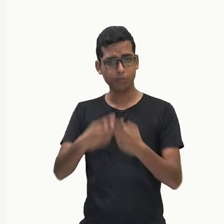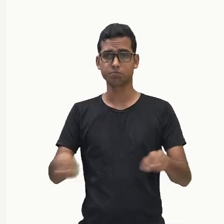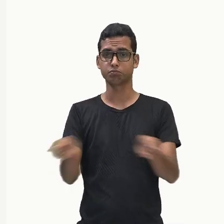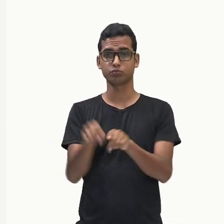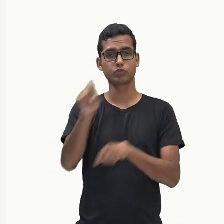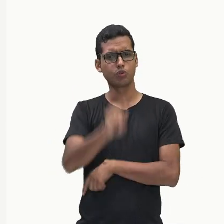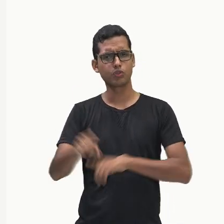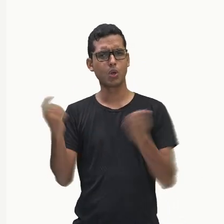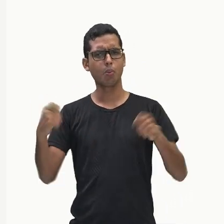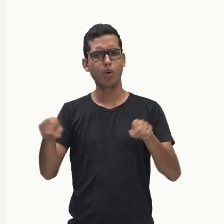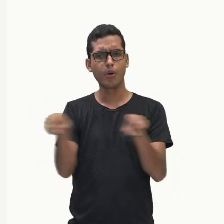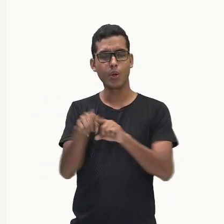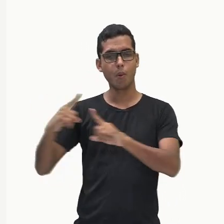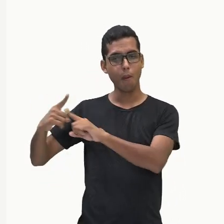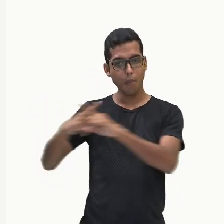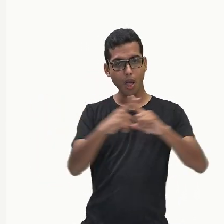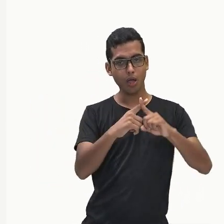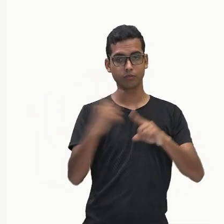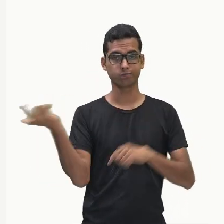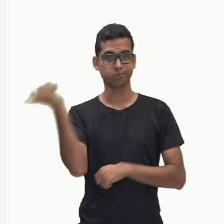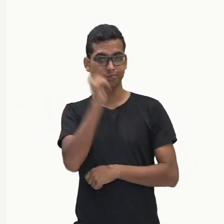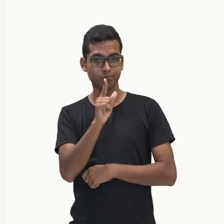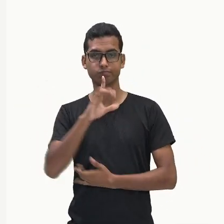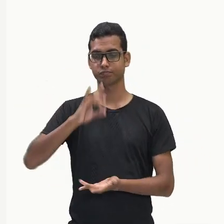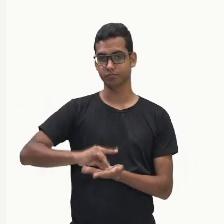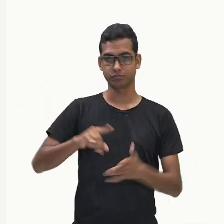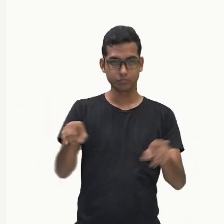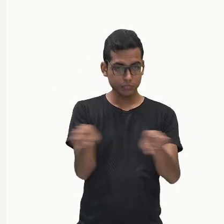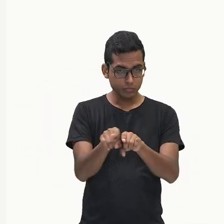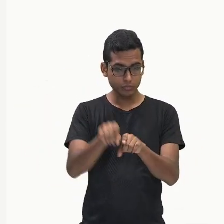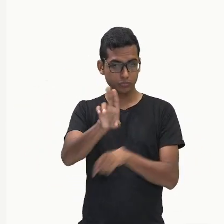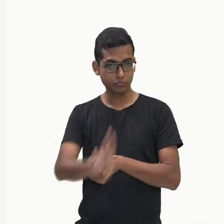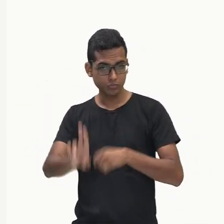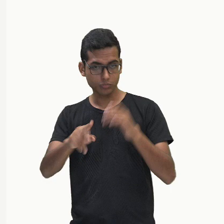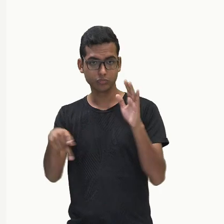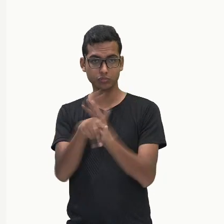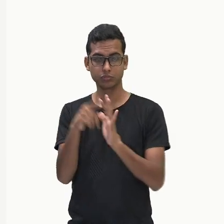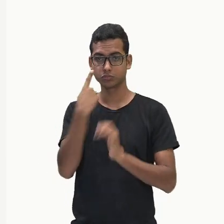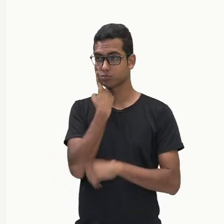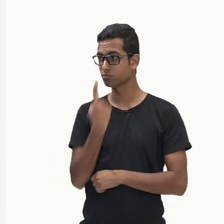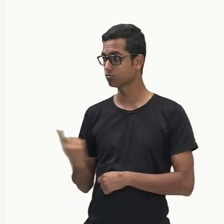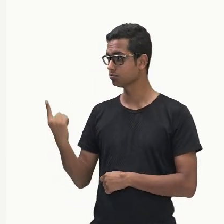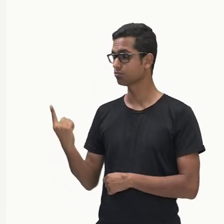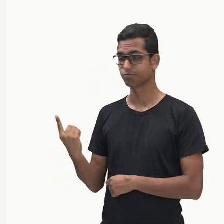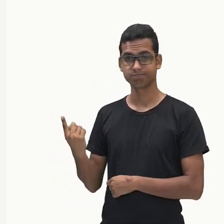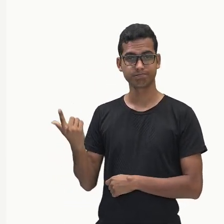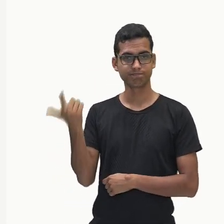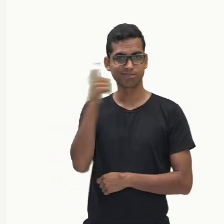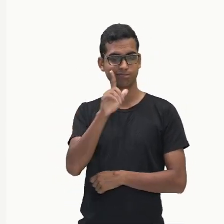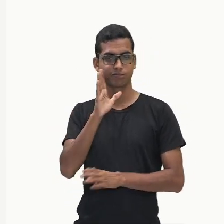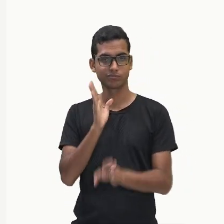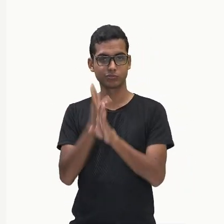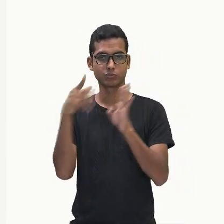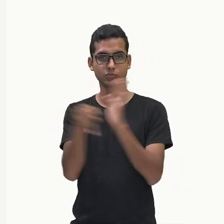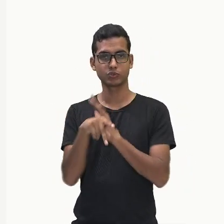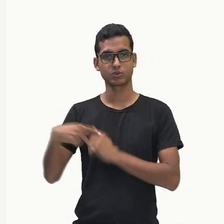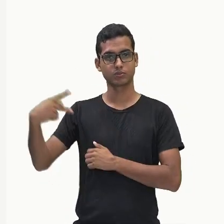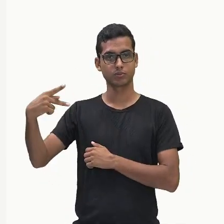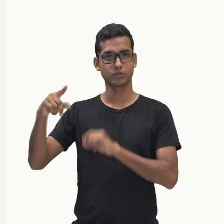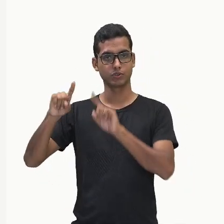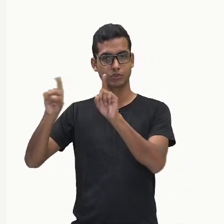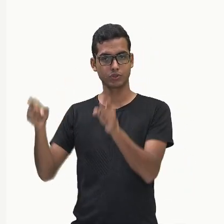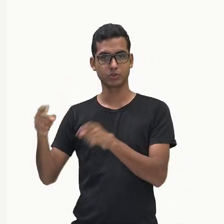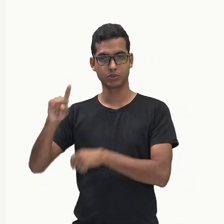realizar essas multiplicações aí, né, aplicando aí a propriedade distributiva, você vai chegar exatamente ao p de x que está lá em cima,